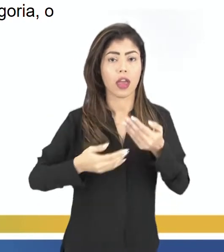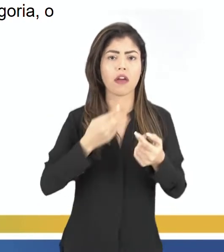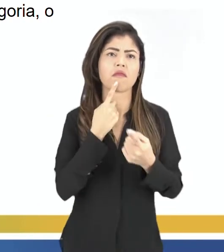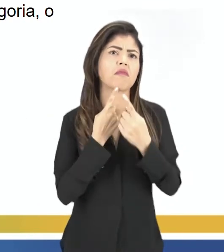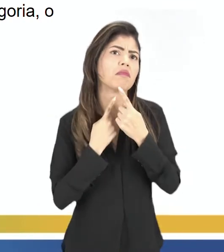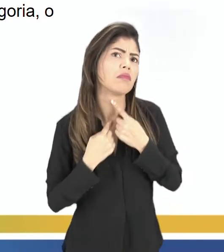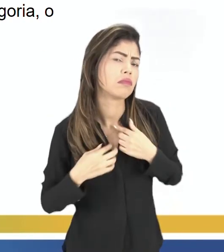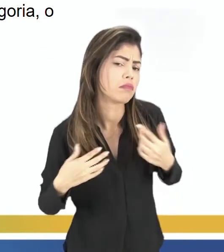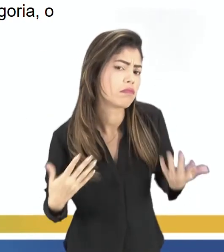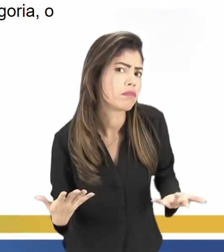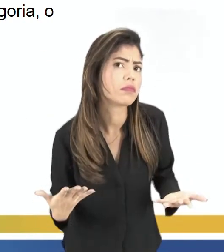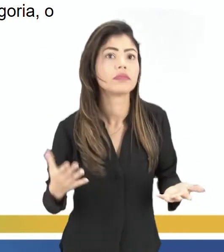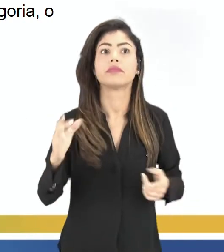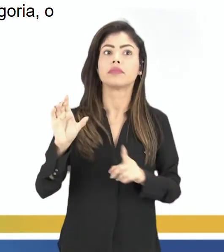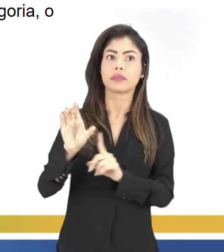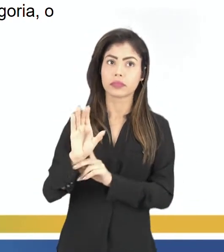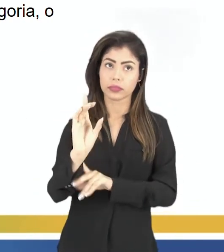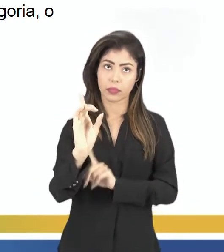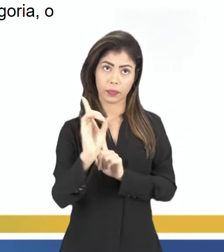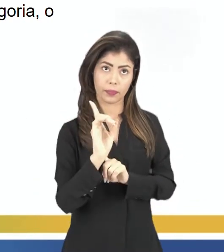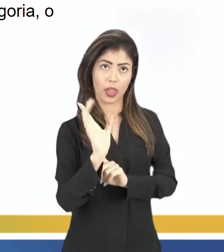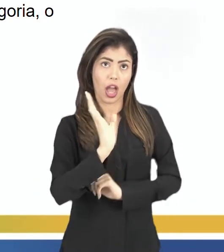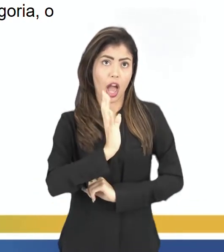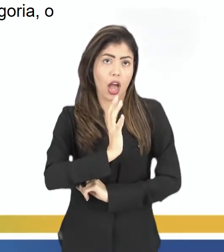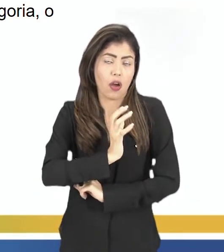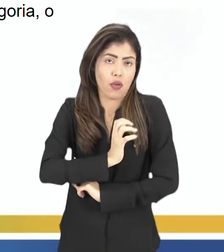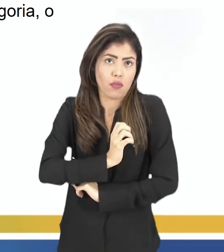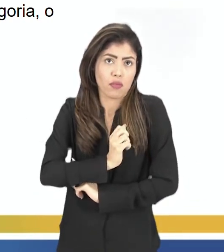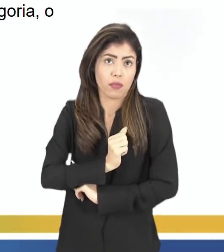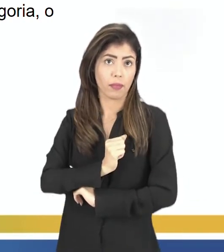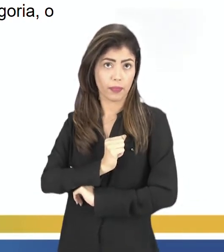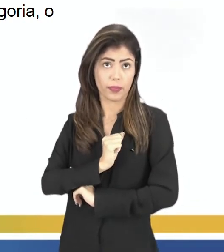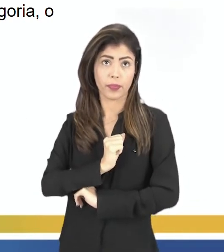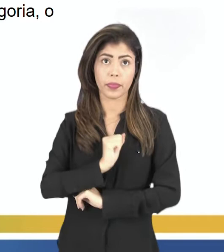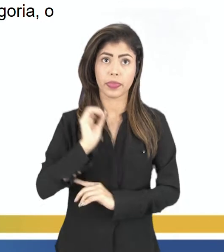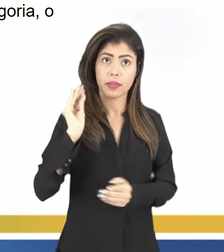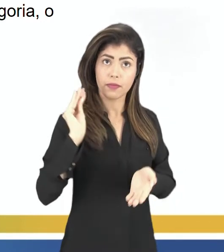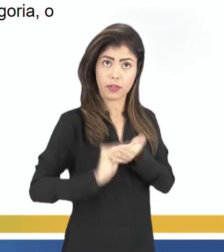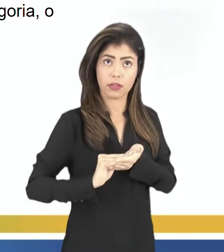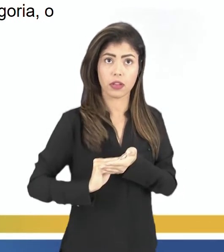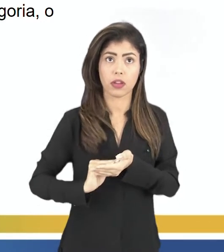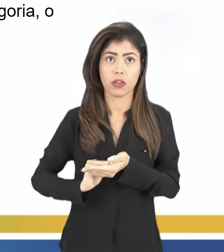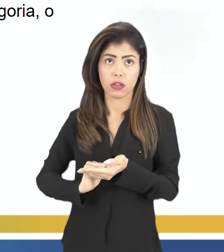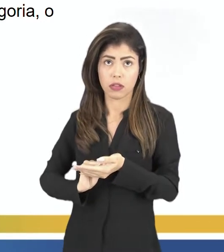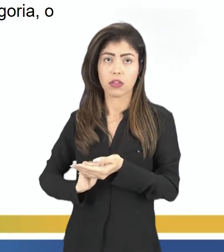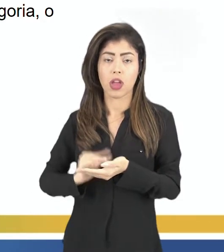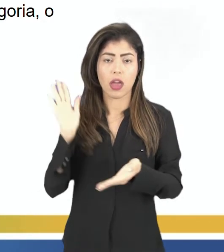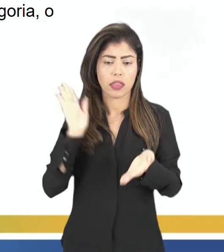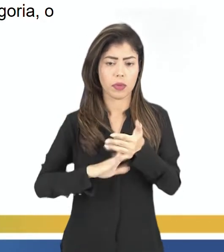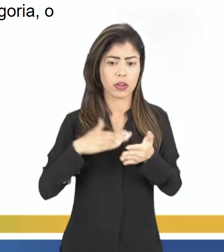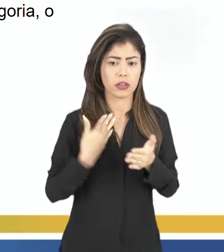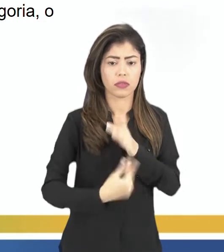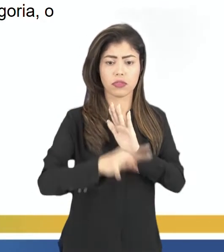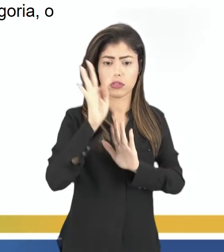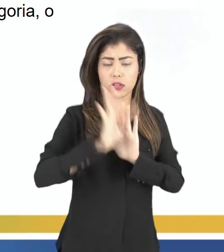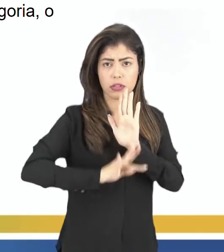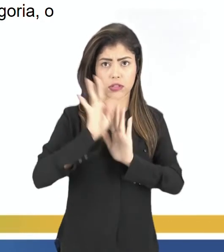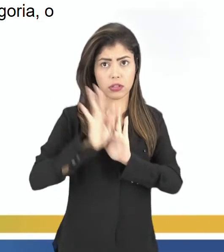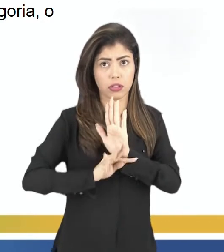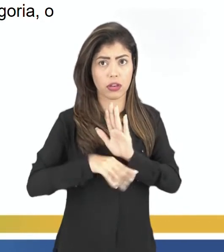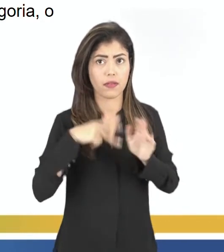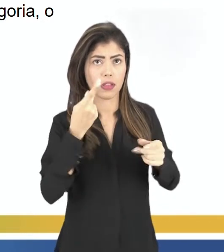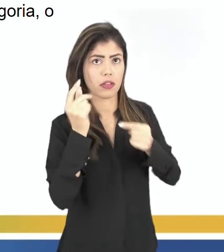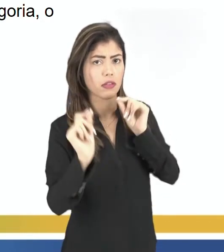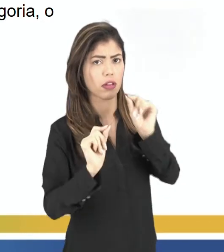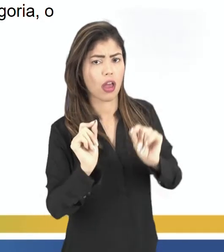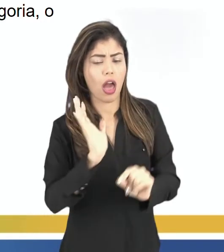a cara de Platão a ser. Mas a D é mais coerente. Amor como falta é interpretação de texto. O texto está